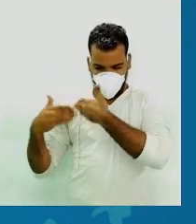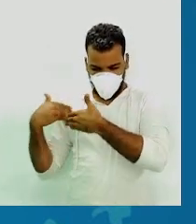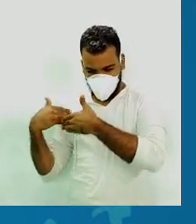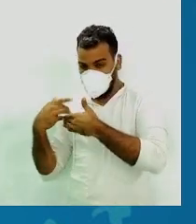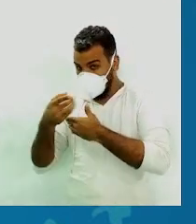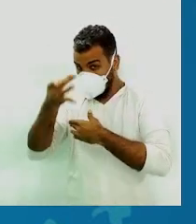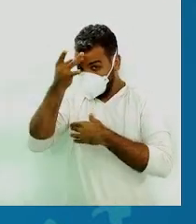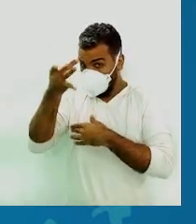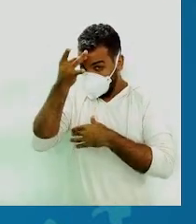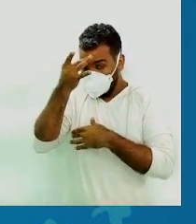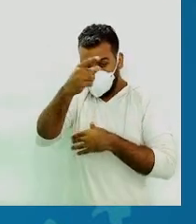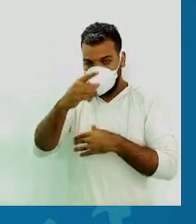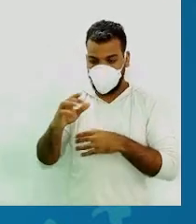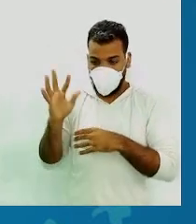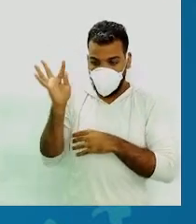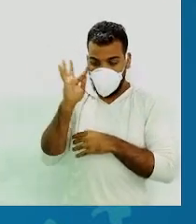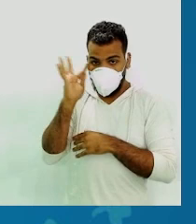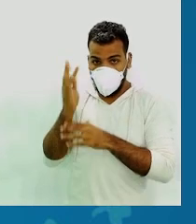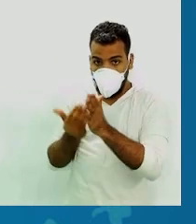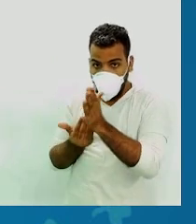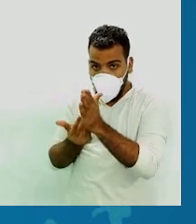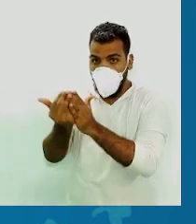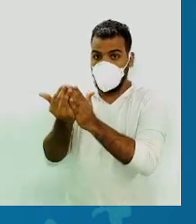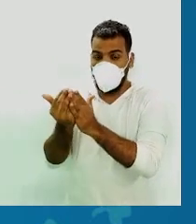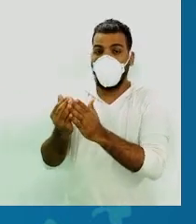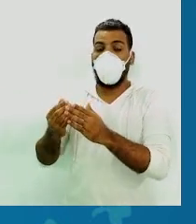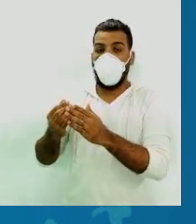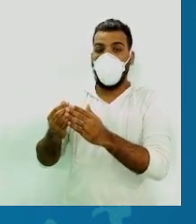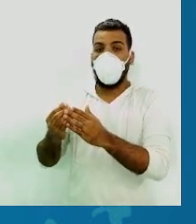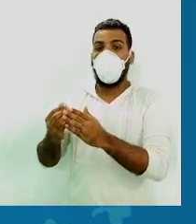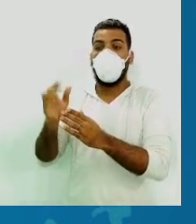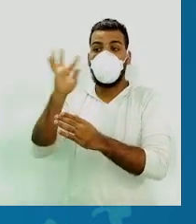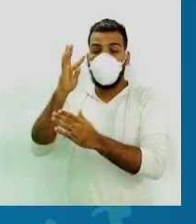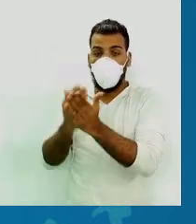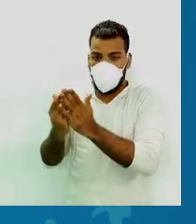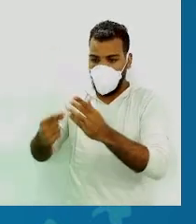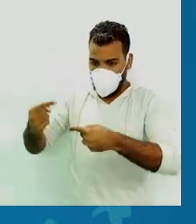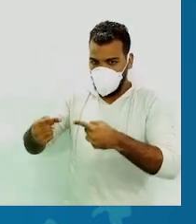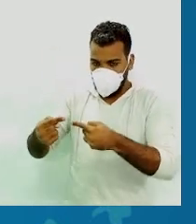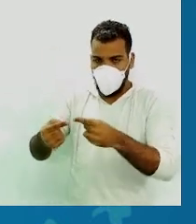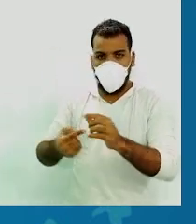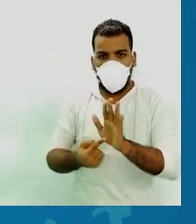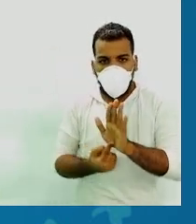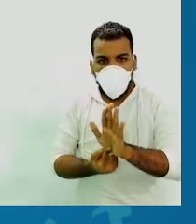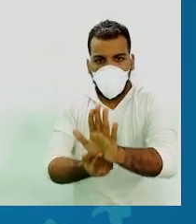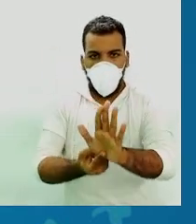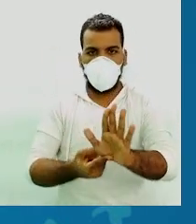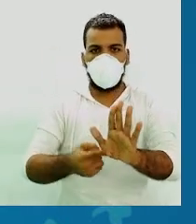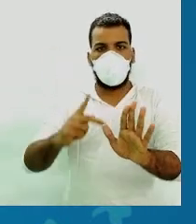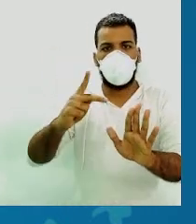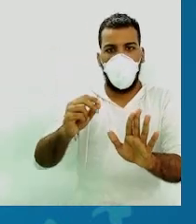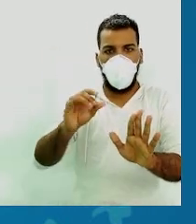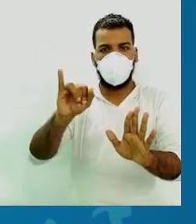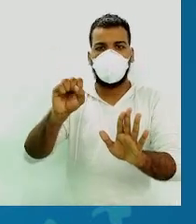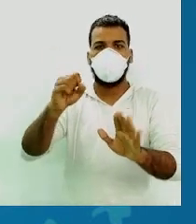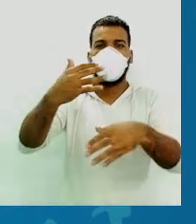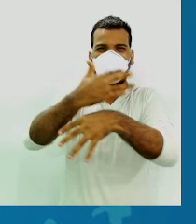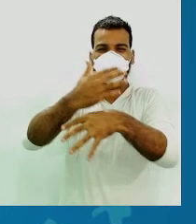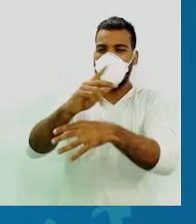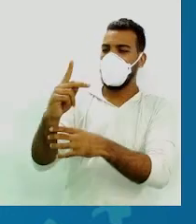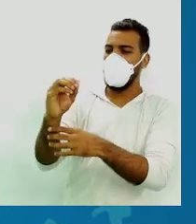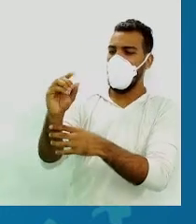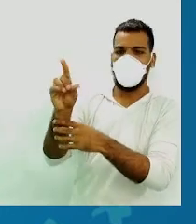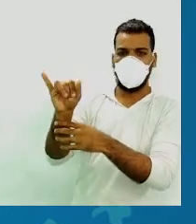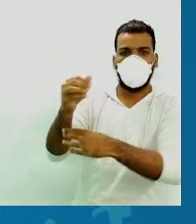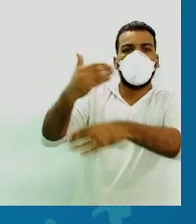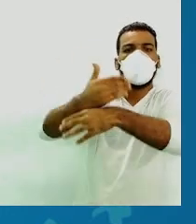sua mente. A filosofia parte do princípio de que a política é o levar para a polis ou levar para a cidade a